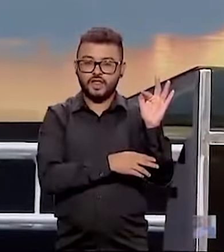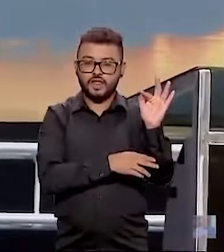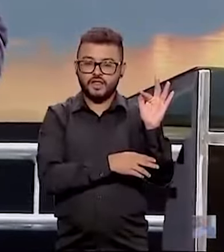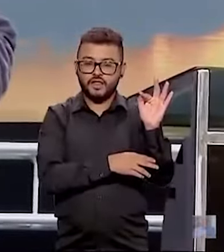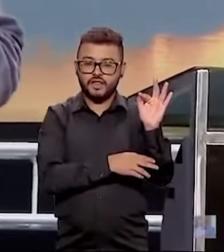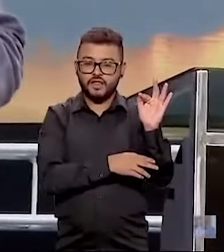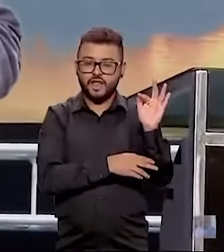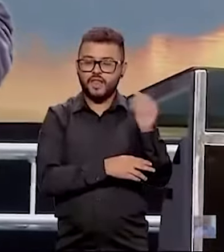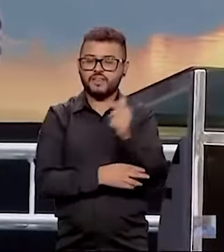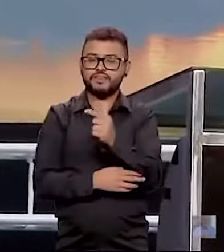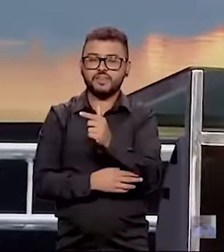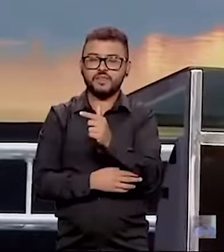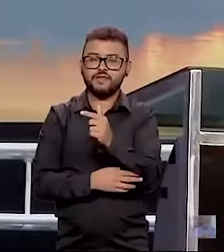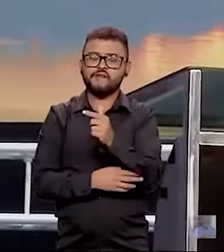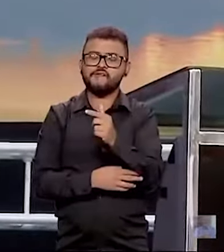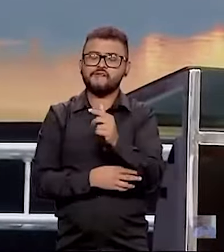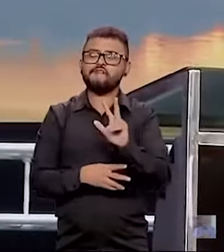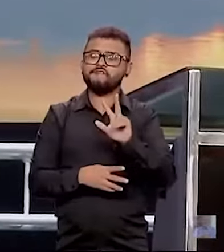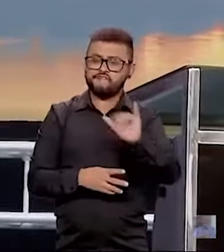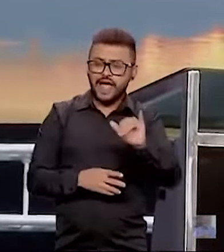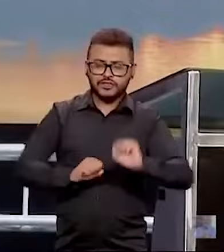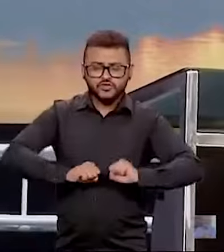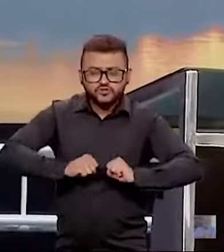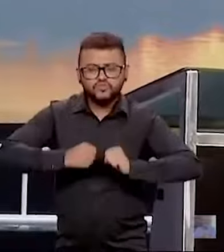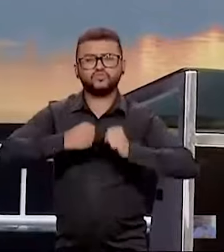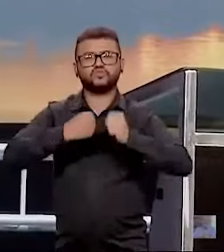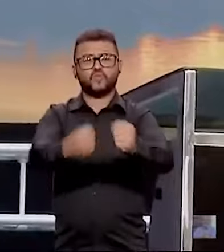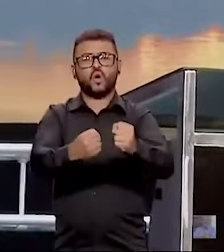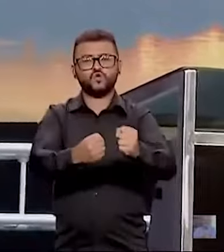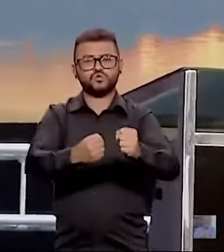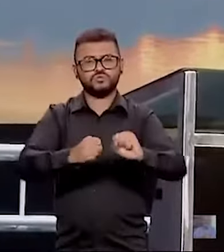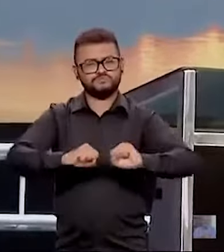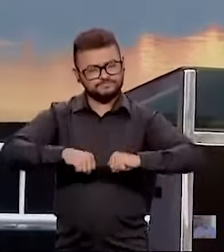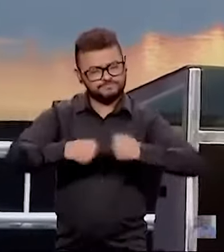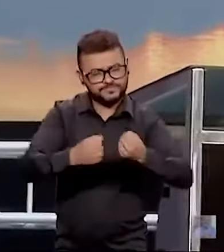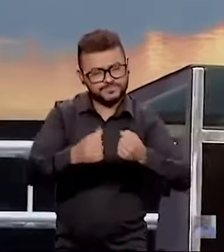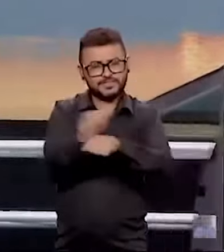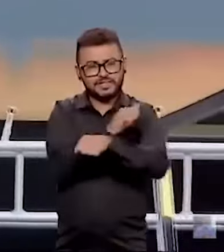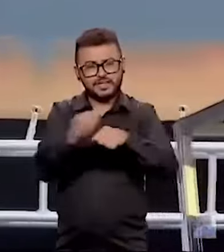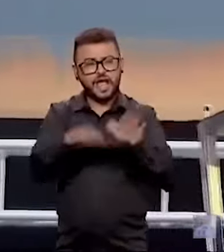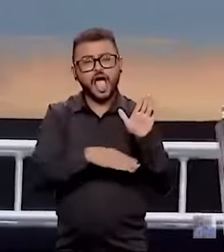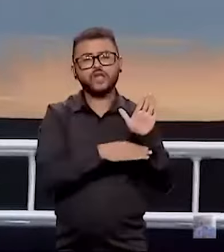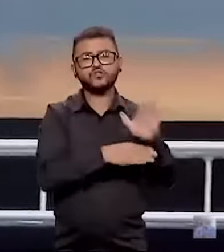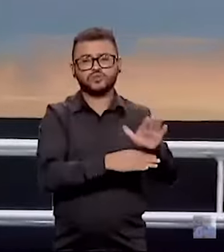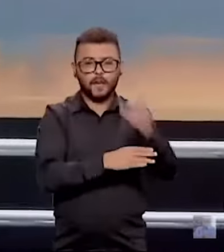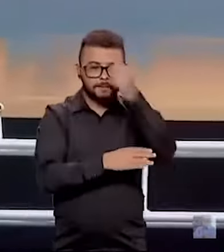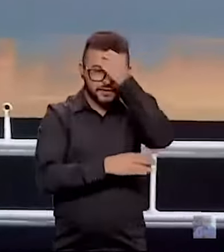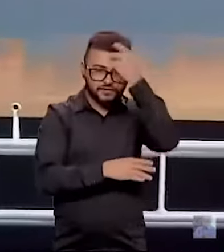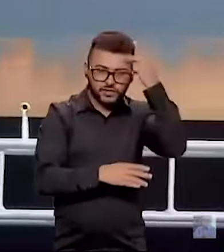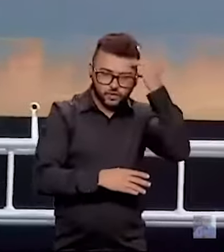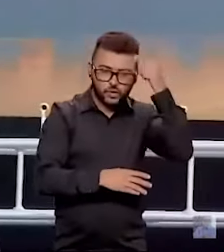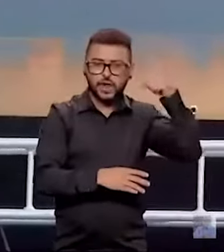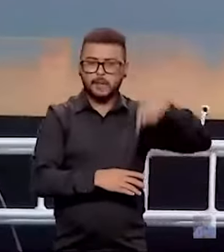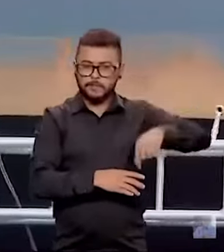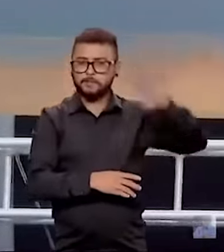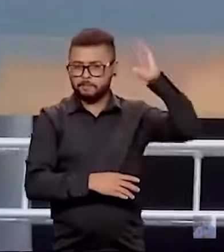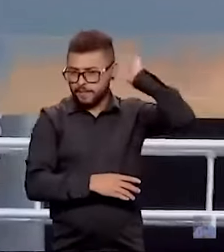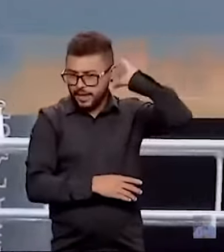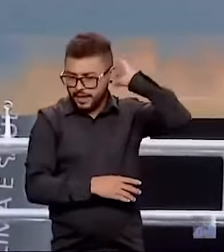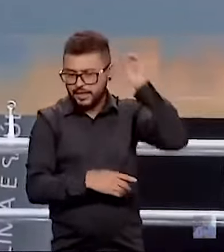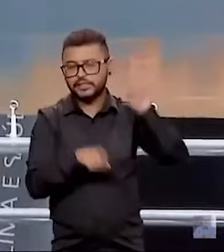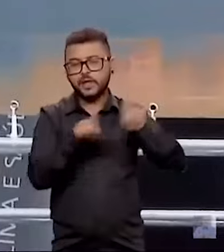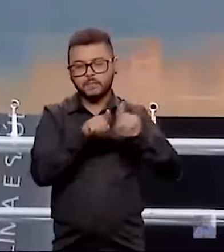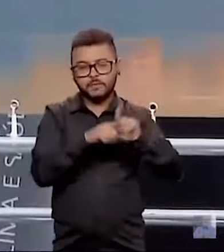o governo federal não vai medir esforços para que a gente ajude tanto a Prefeitura de